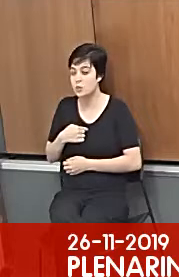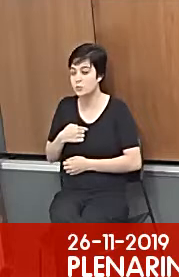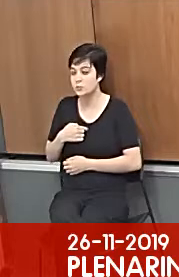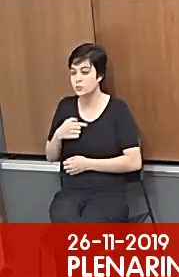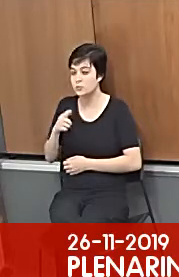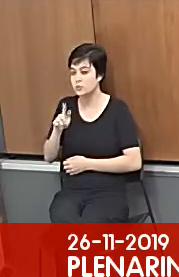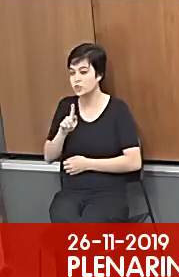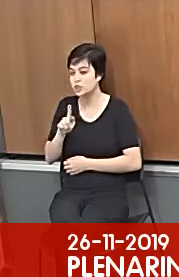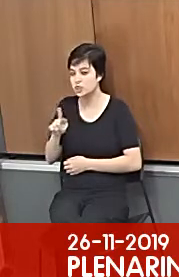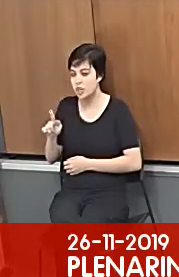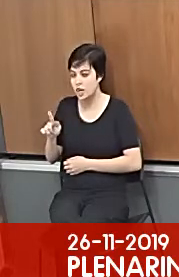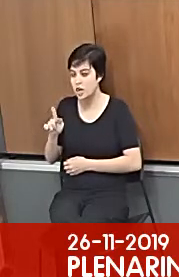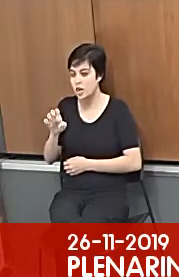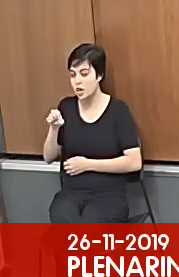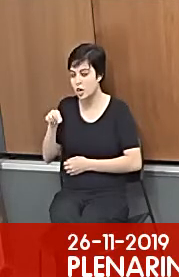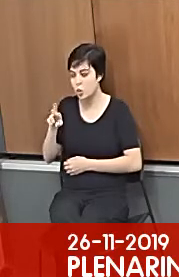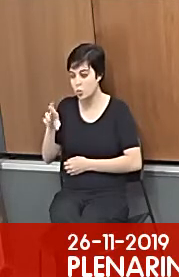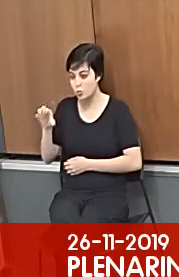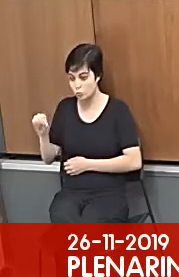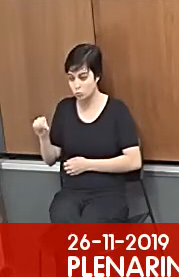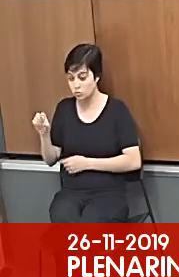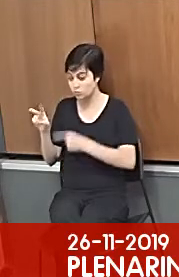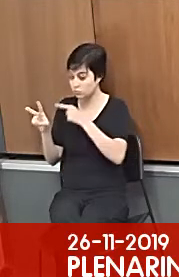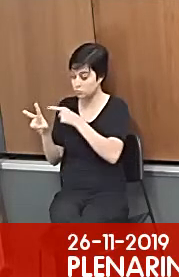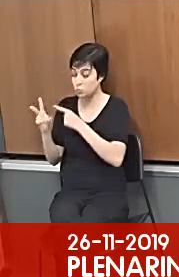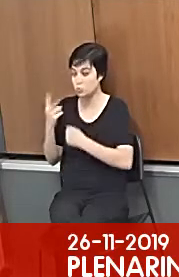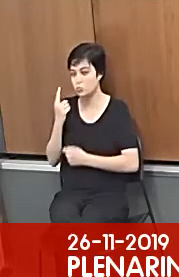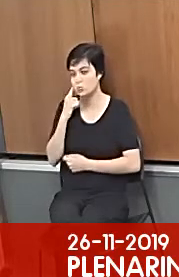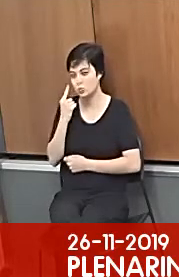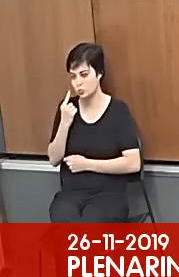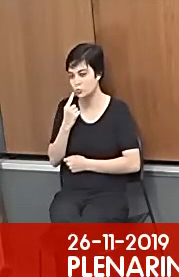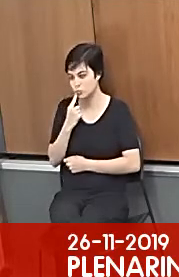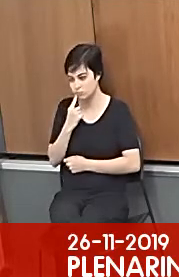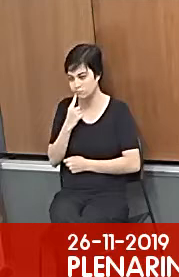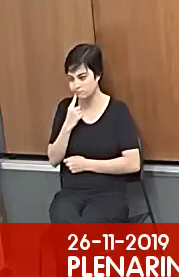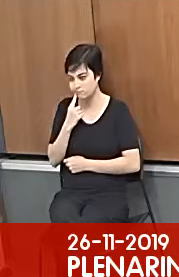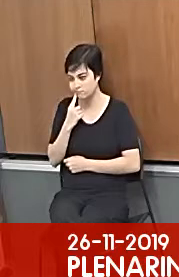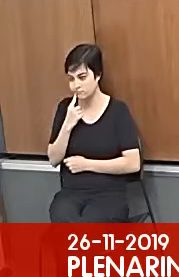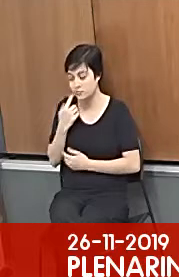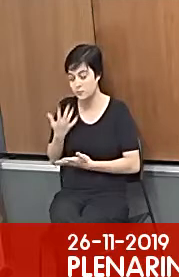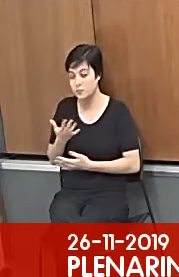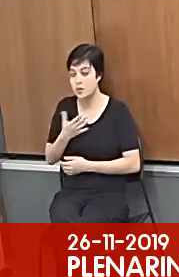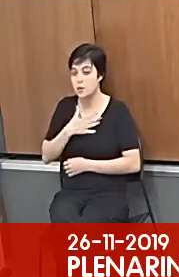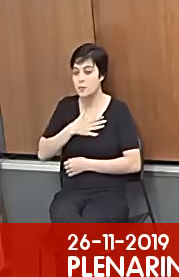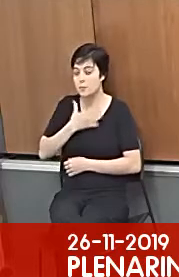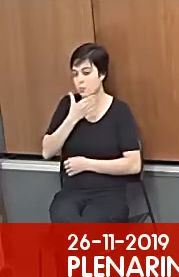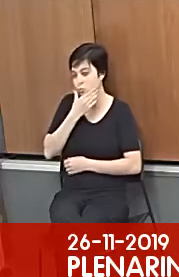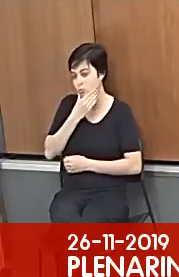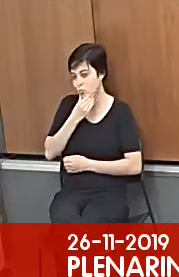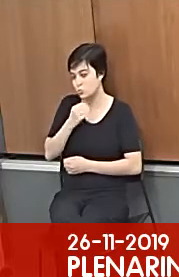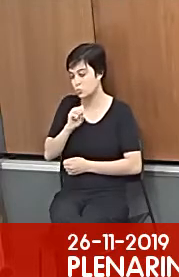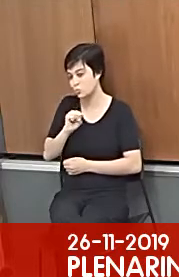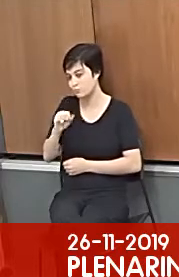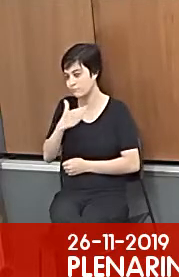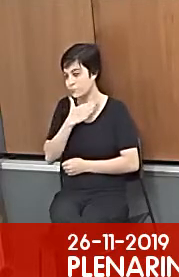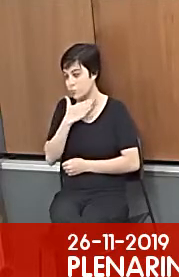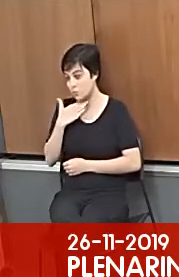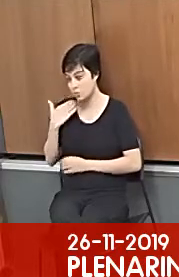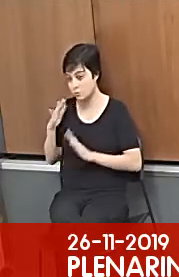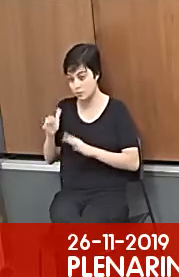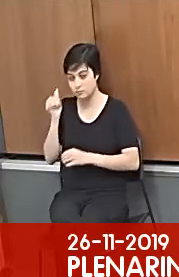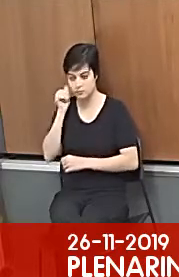Meu sogro, inclusive, faleceu recentemente. A minha sogra, ainda, graças a Deus, muito forte, e